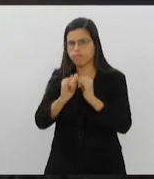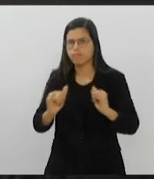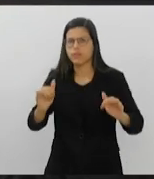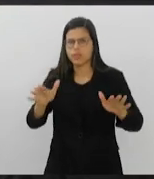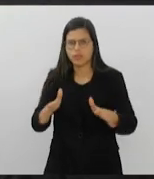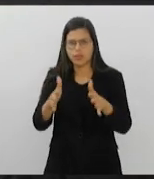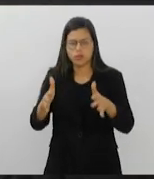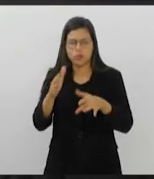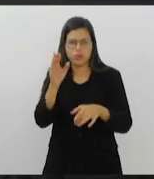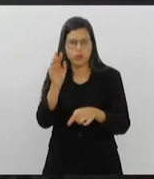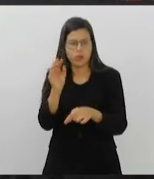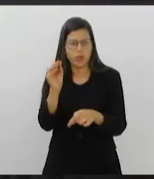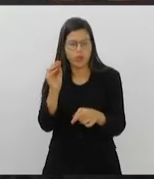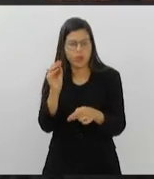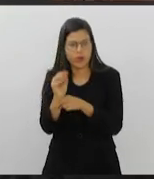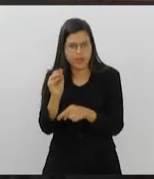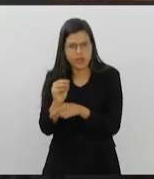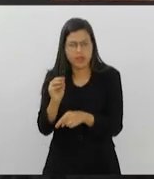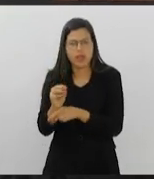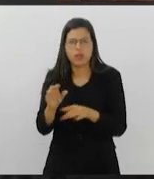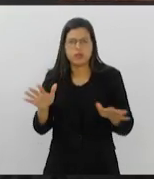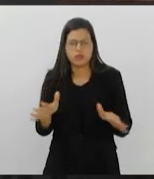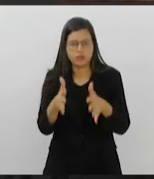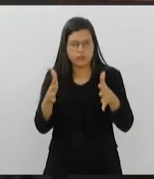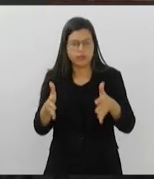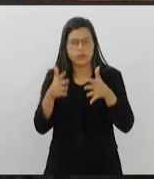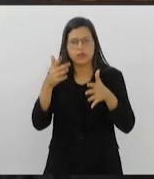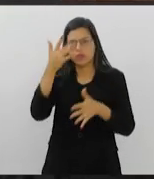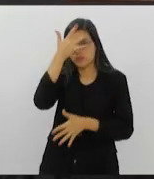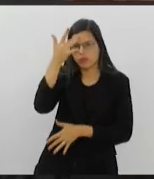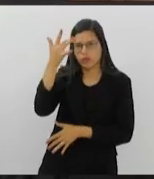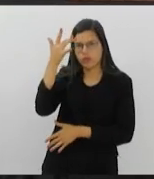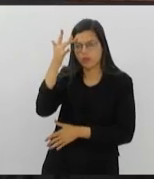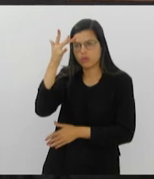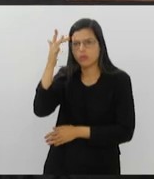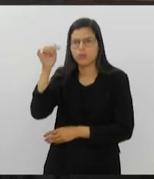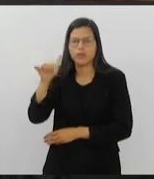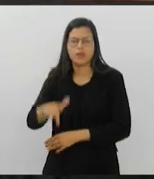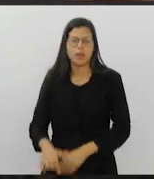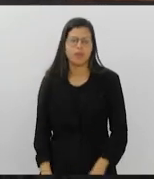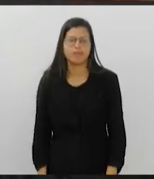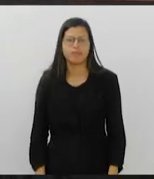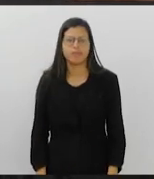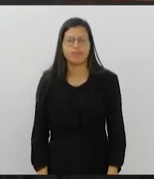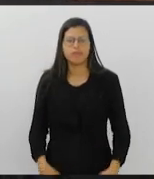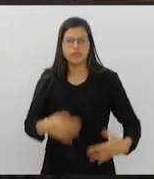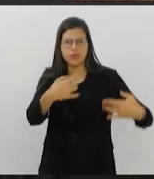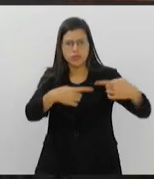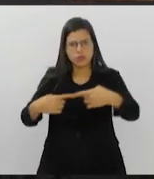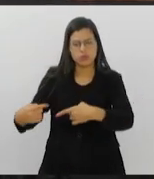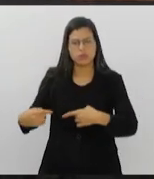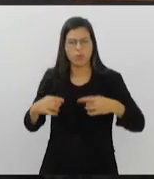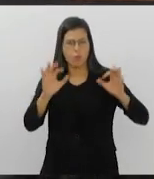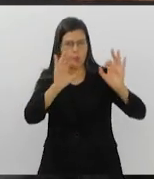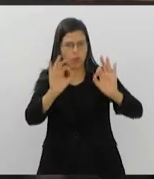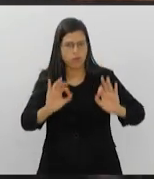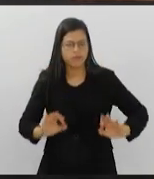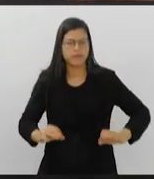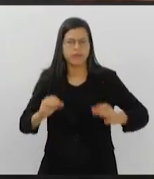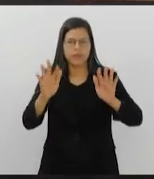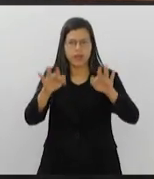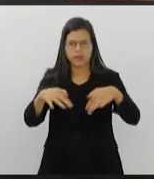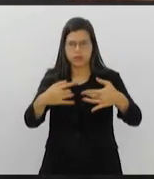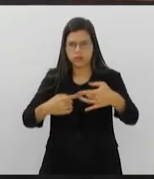incentivo ao cuidado e promoção da saúde mental materna. Em discussão, não havendo quem queira discutir,